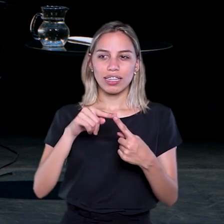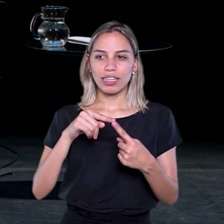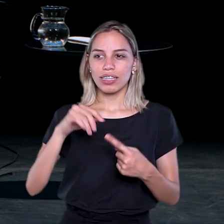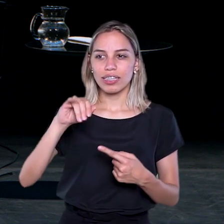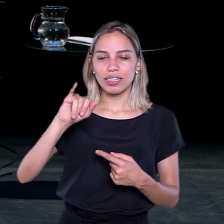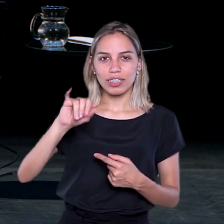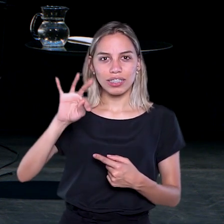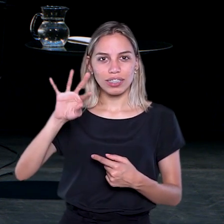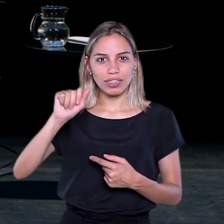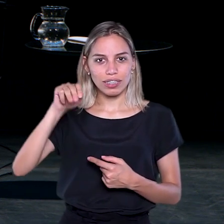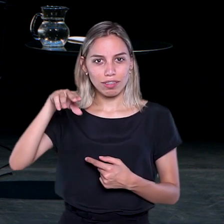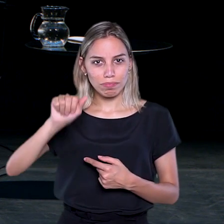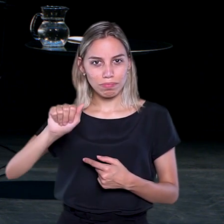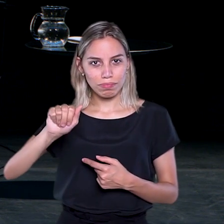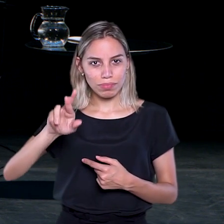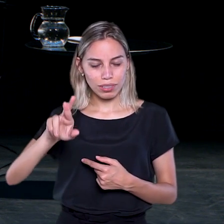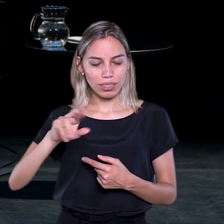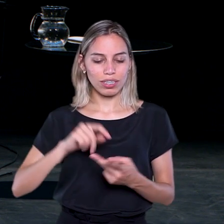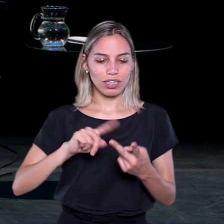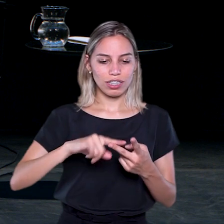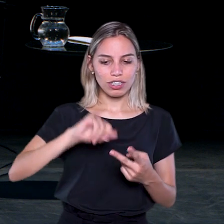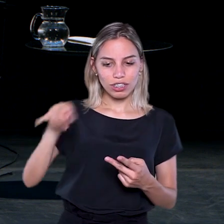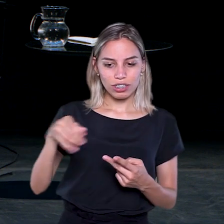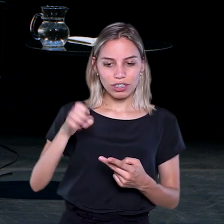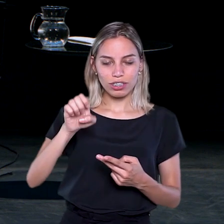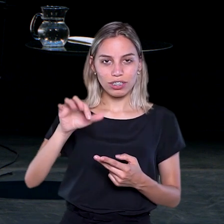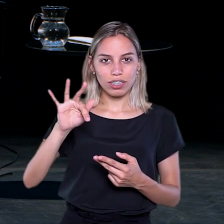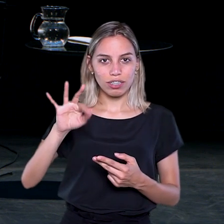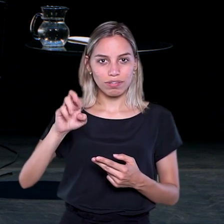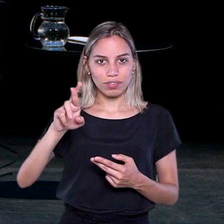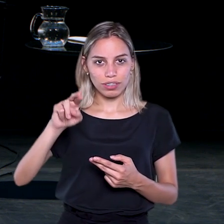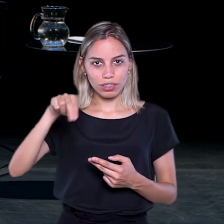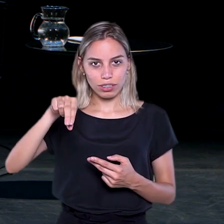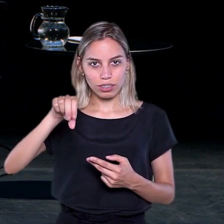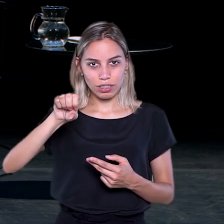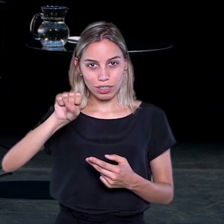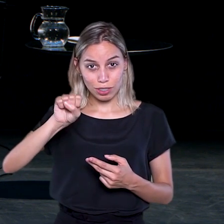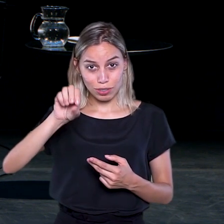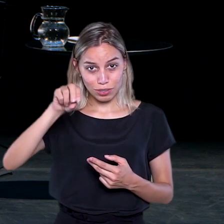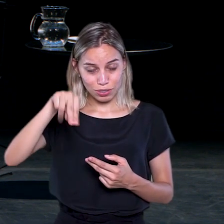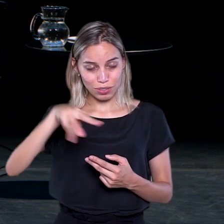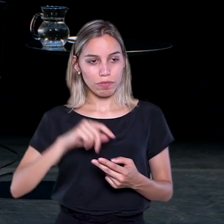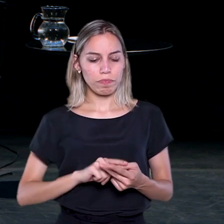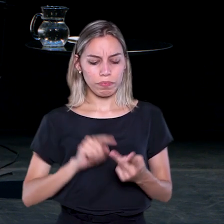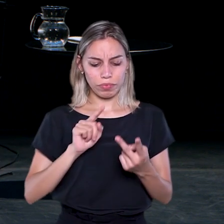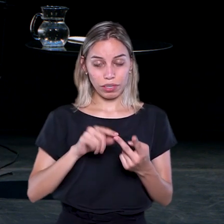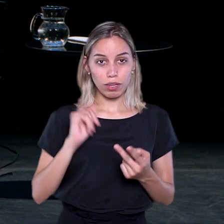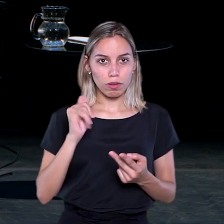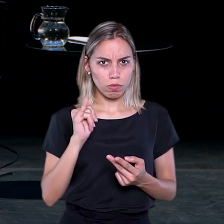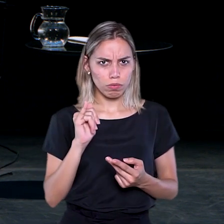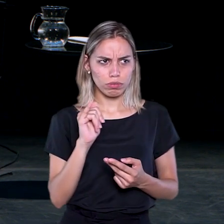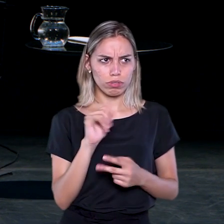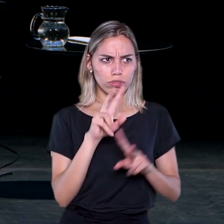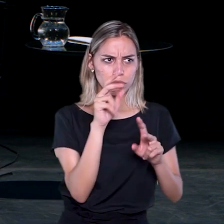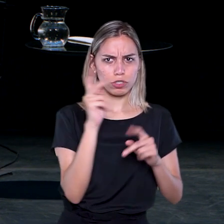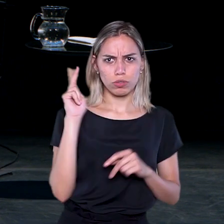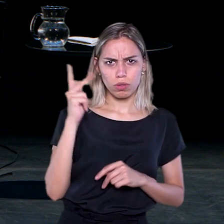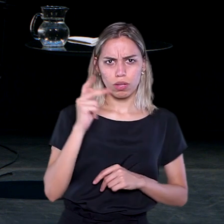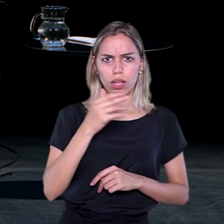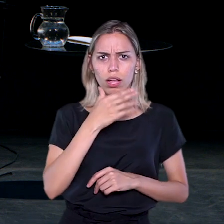Tenório, apesar de que o Jefferson conta a história no livro dele de uma pessoa que morre de bala perdida.